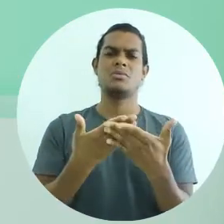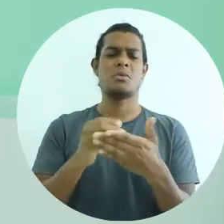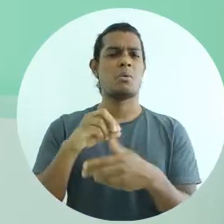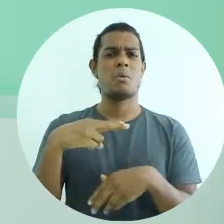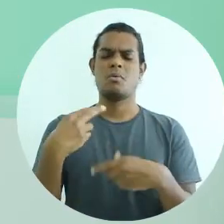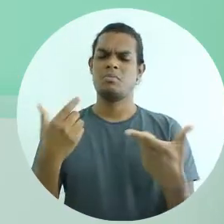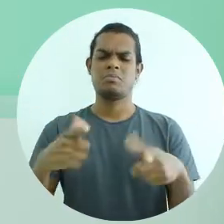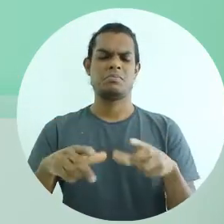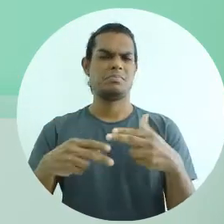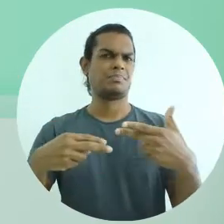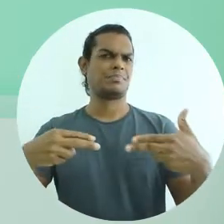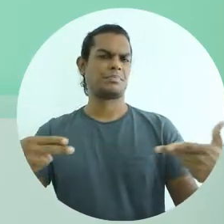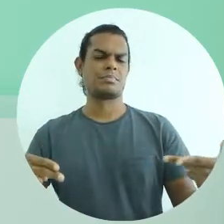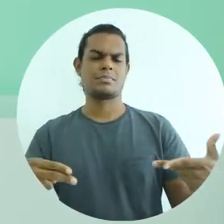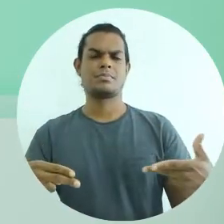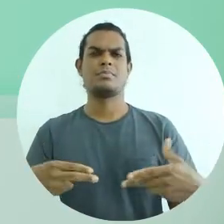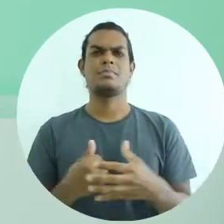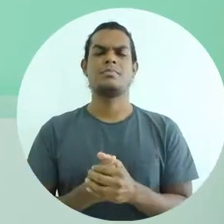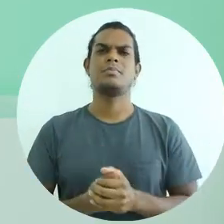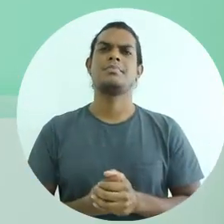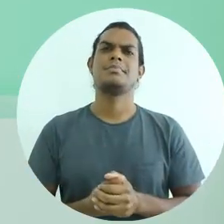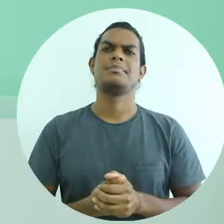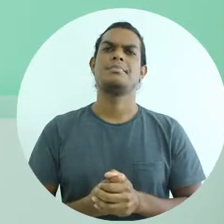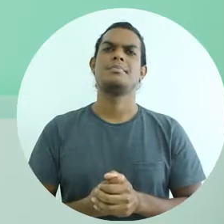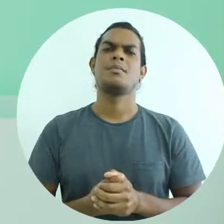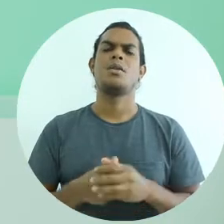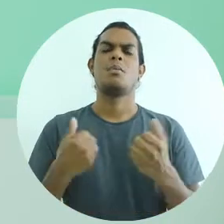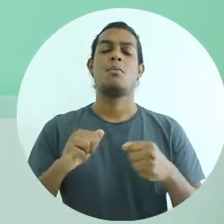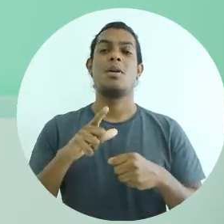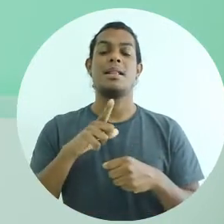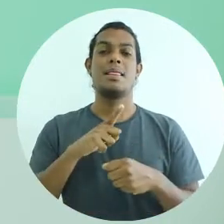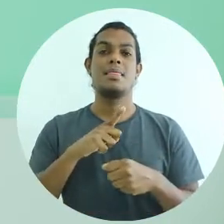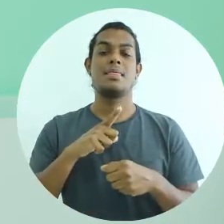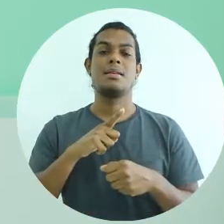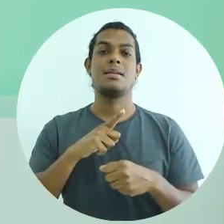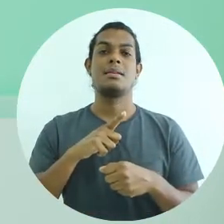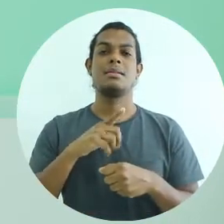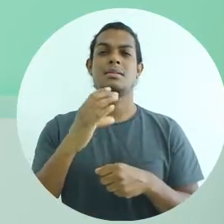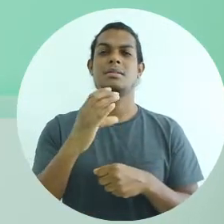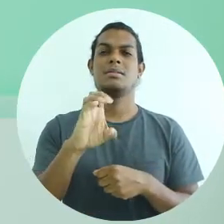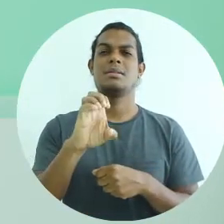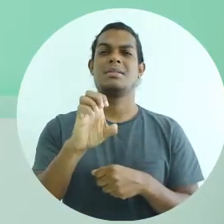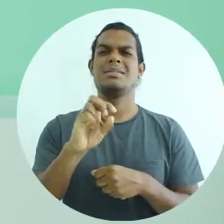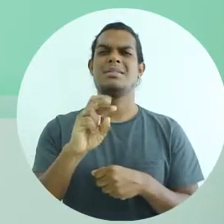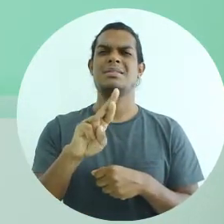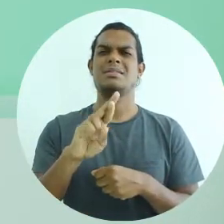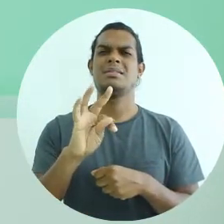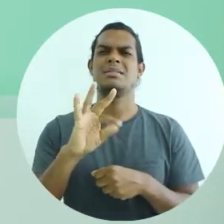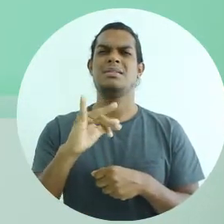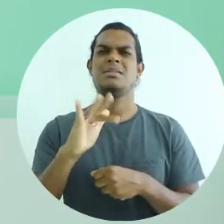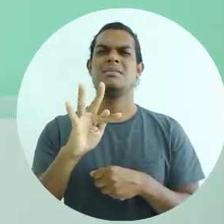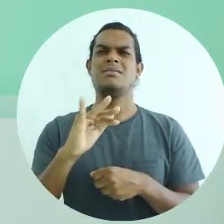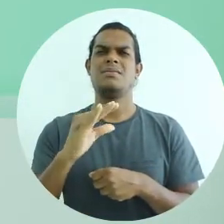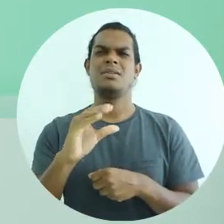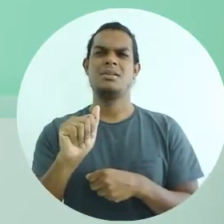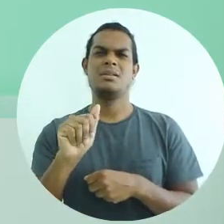você já foi, muitos deles podem ter certificado na norma ISO. Mas o que é